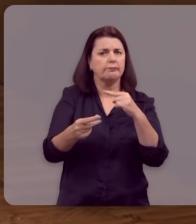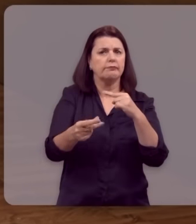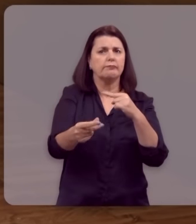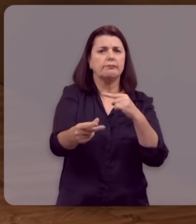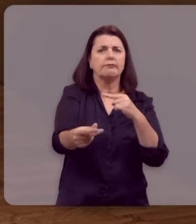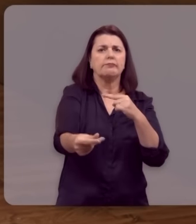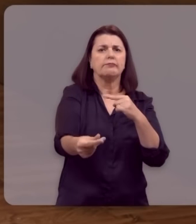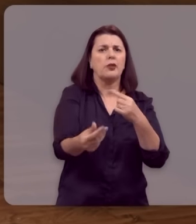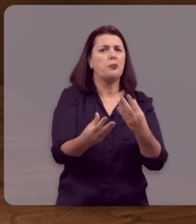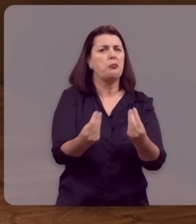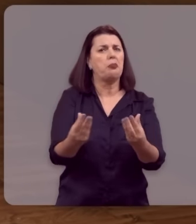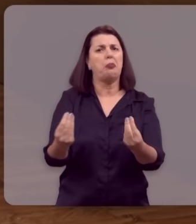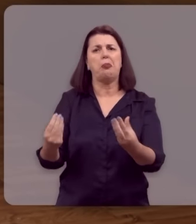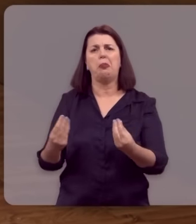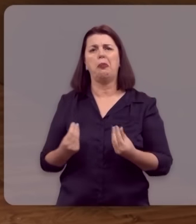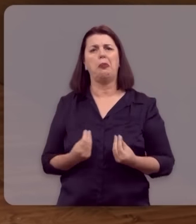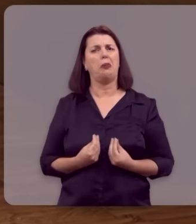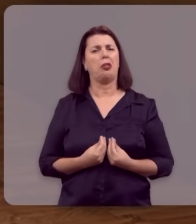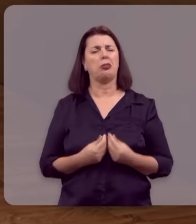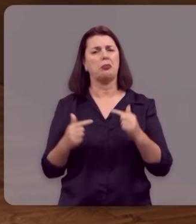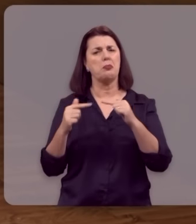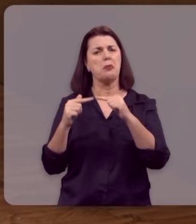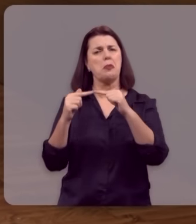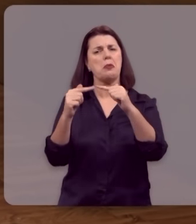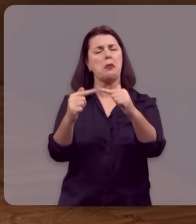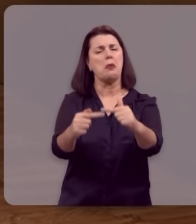astronômico e absurdo.